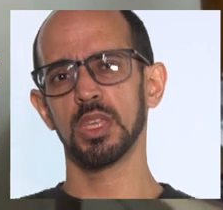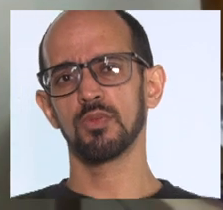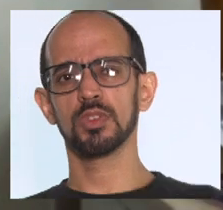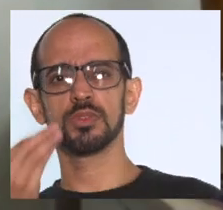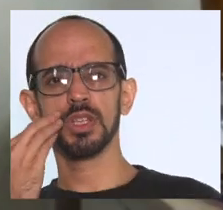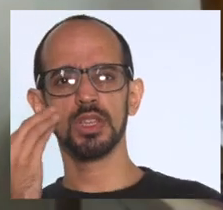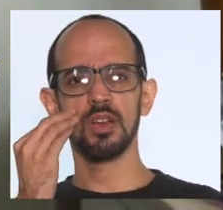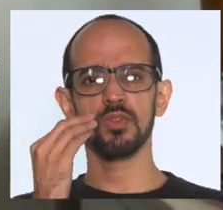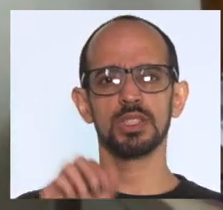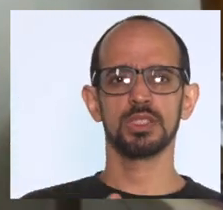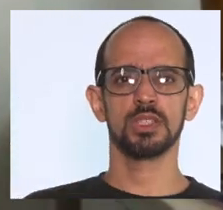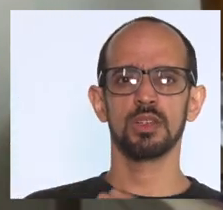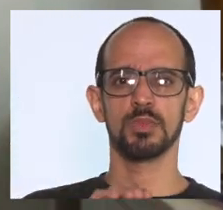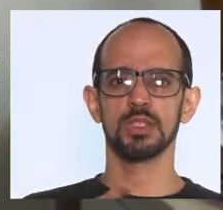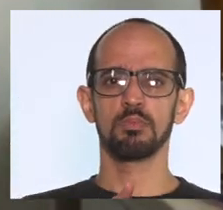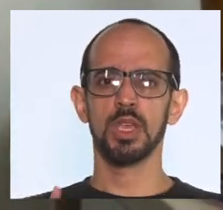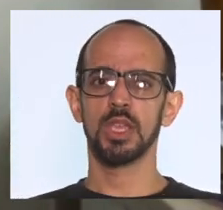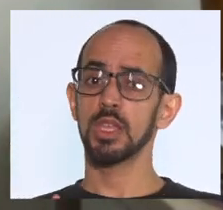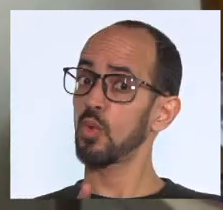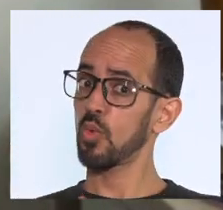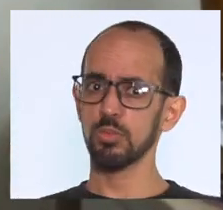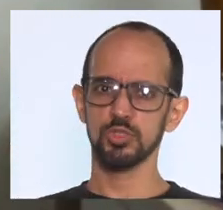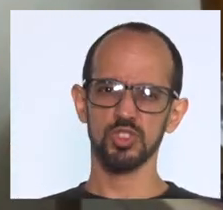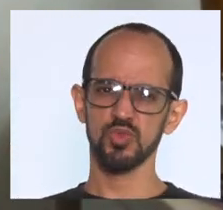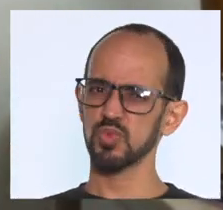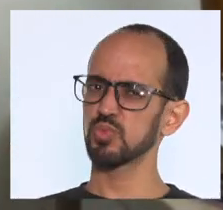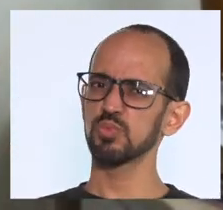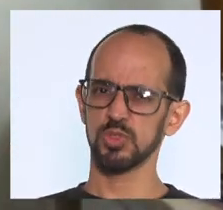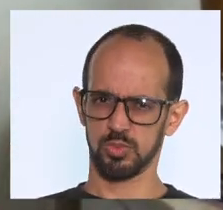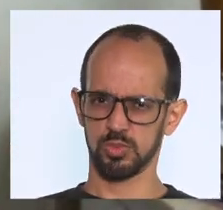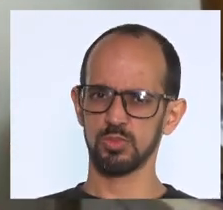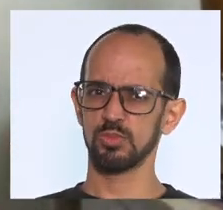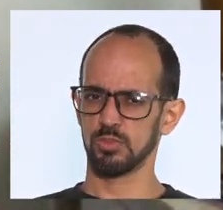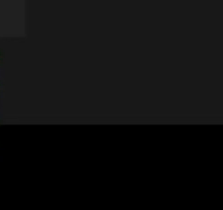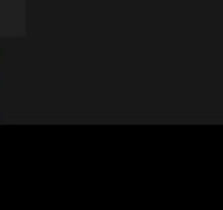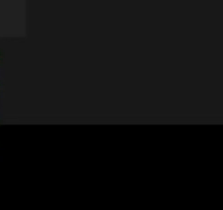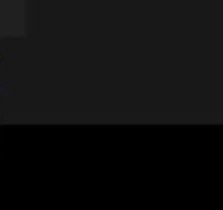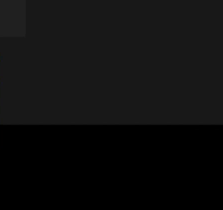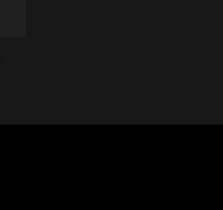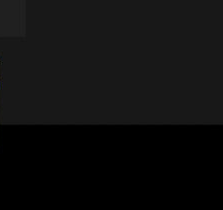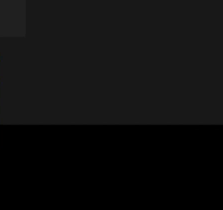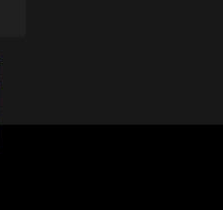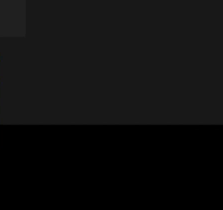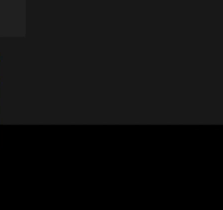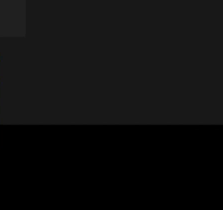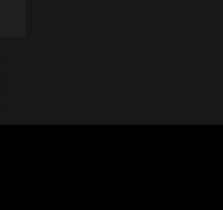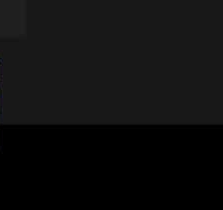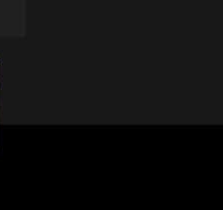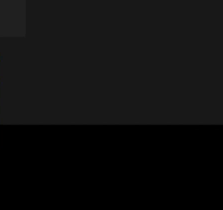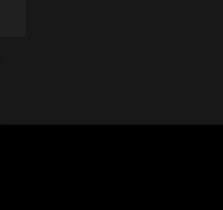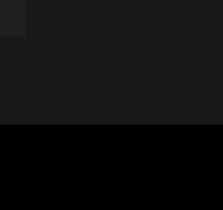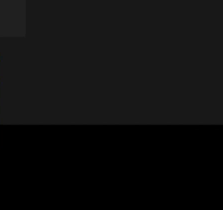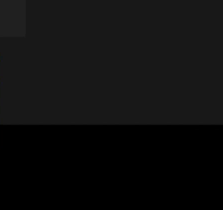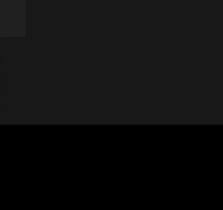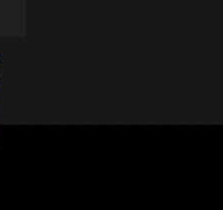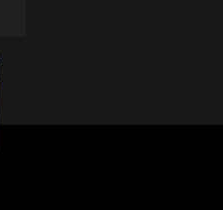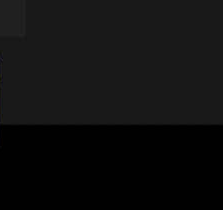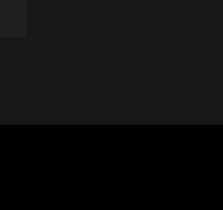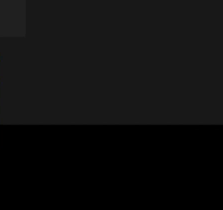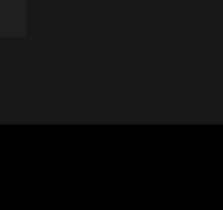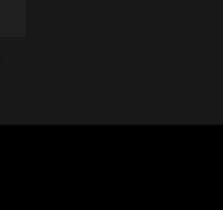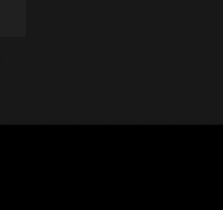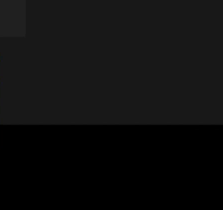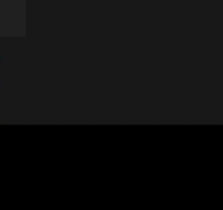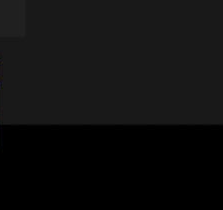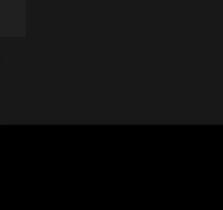uma CPI muito objetiva, né, para que a gente possa ter, né, os